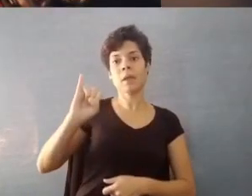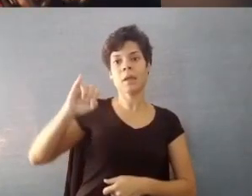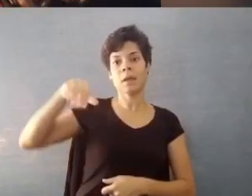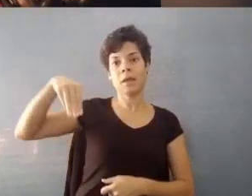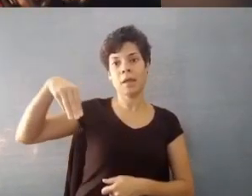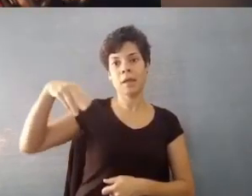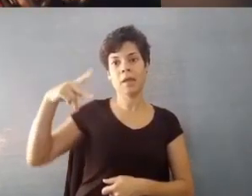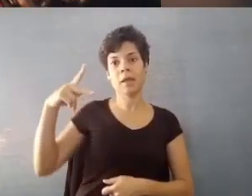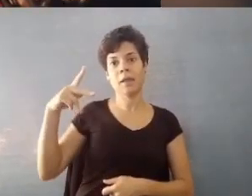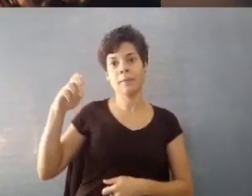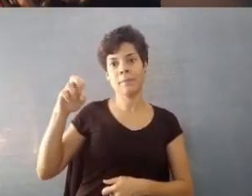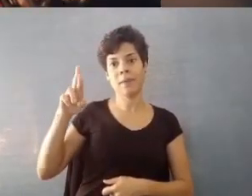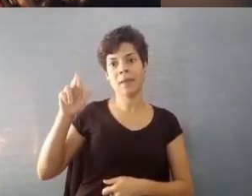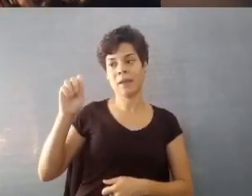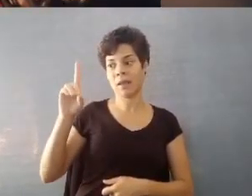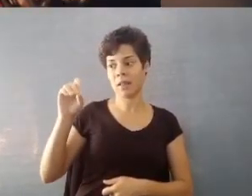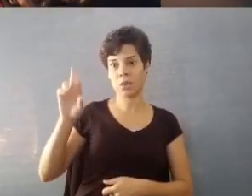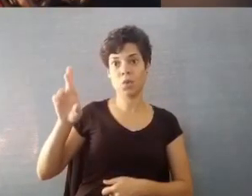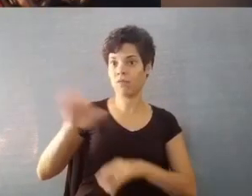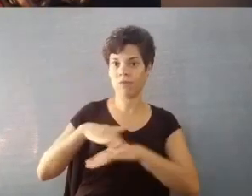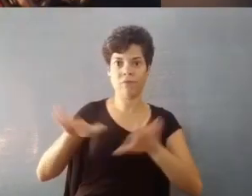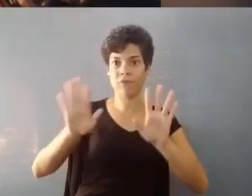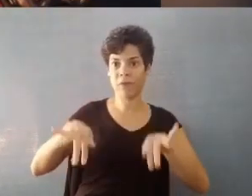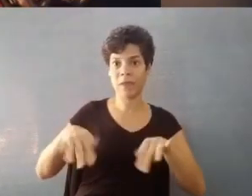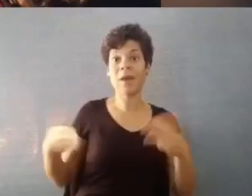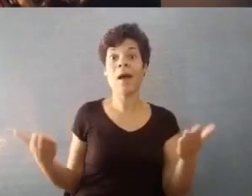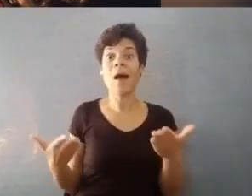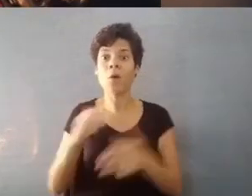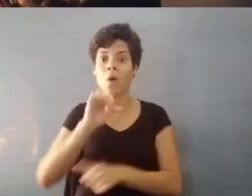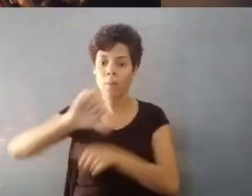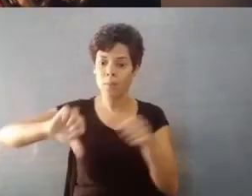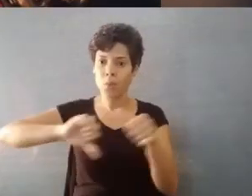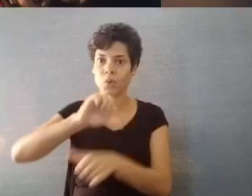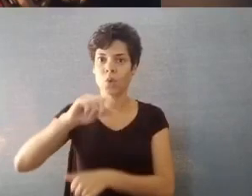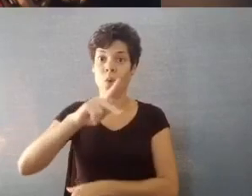estava sob o comando de um presidente.